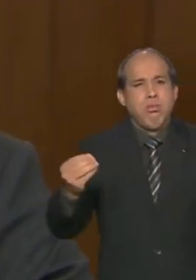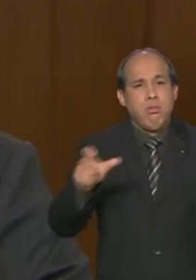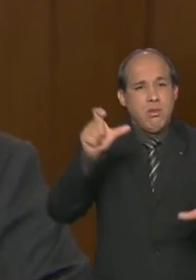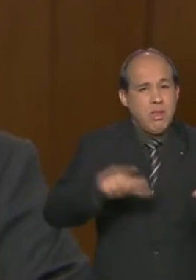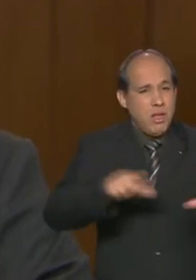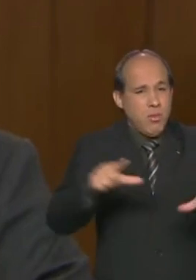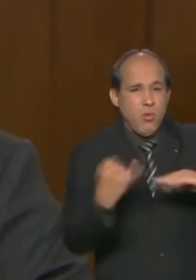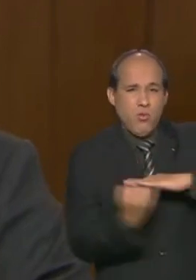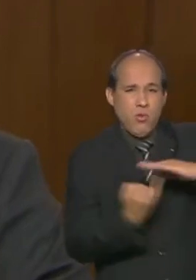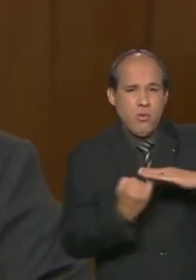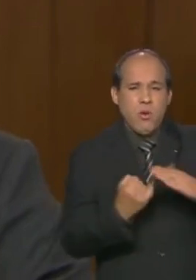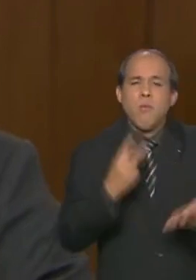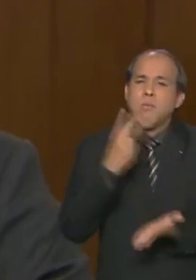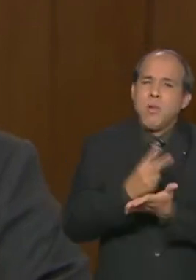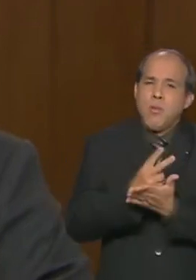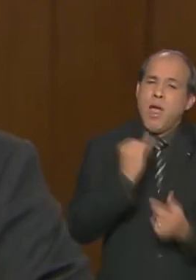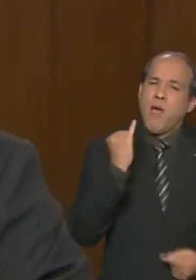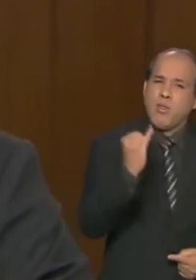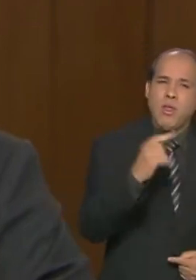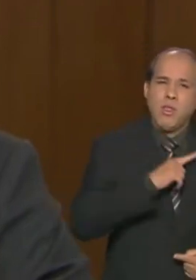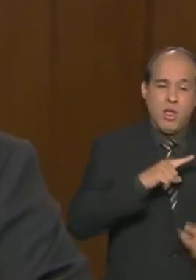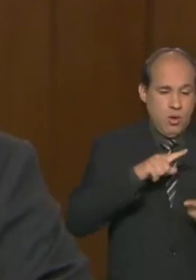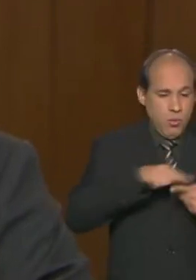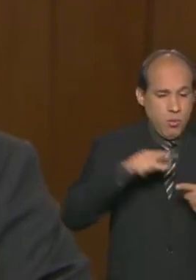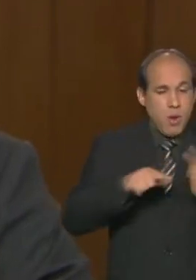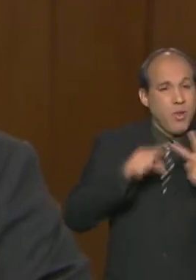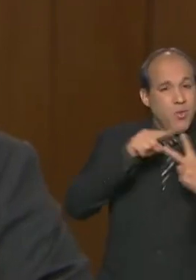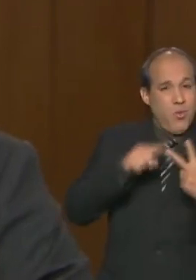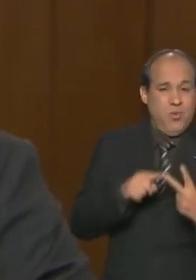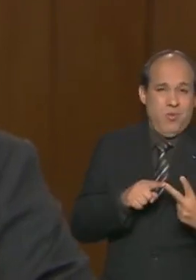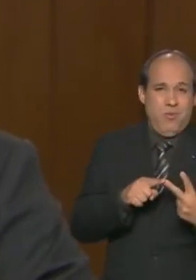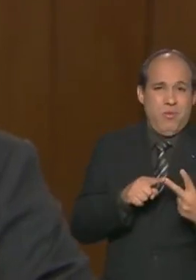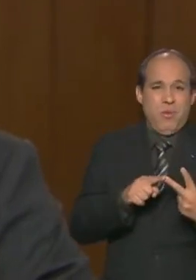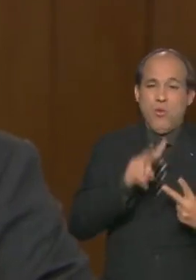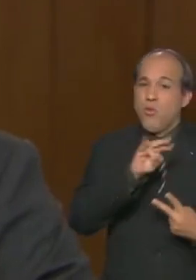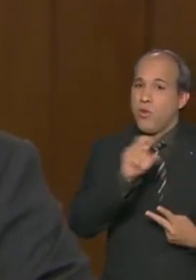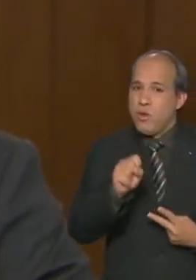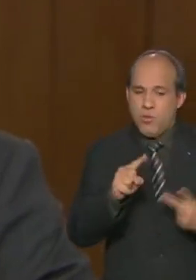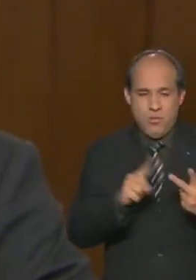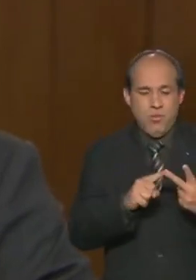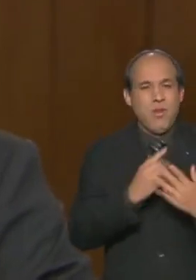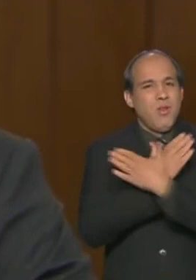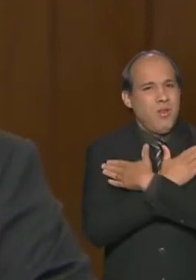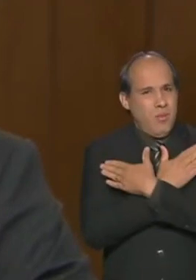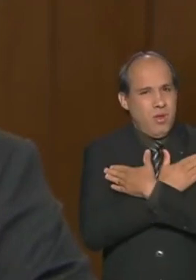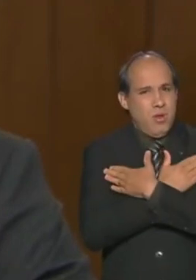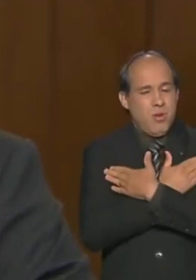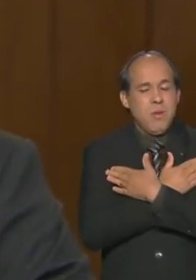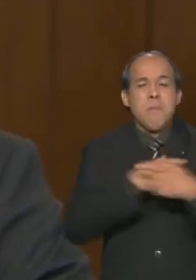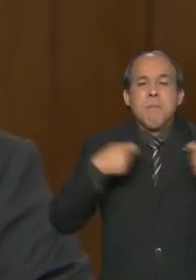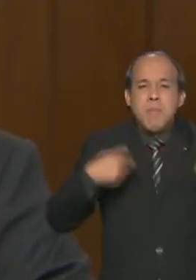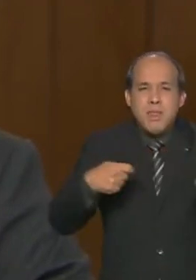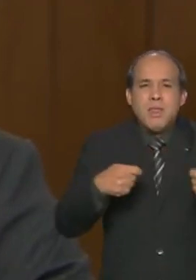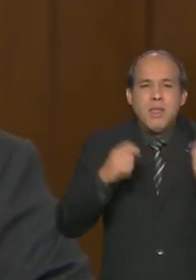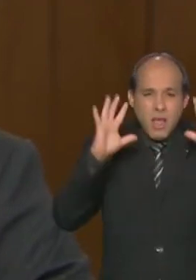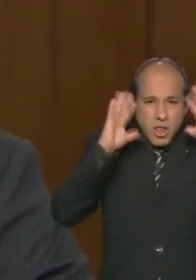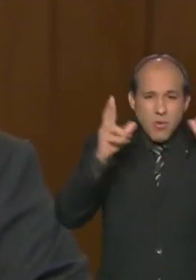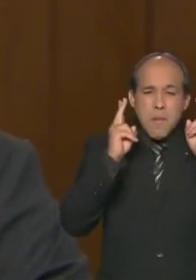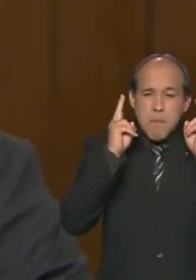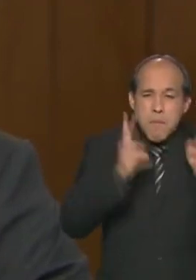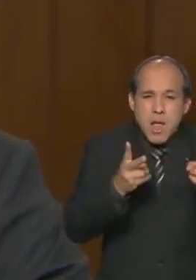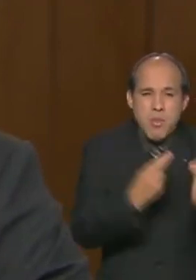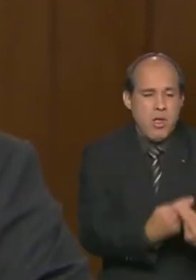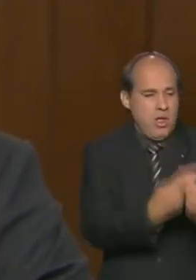ainda existe tanta gente pobre no Brasil isso depois do PT ter retirado 40 milhões da pobreza os